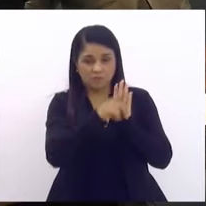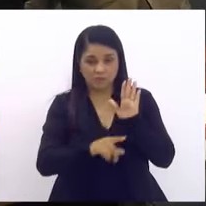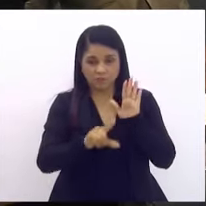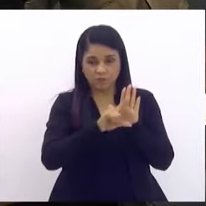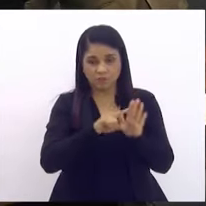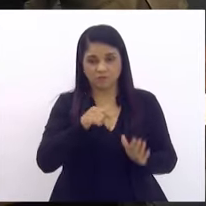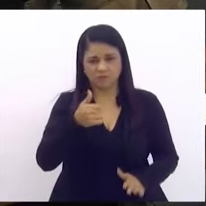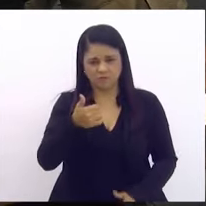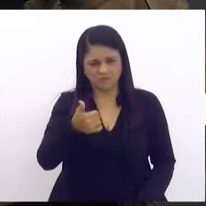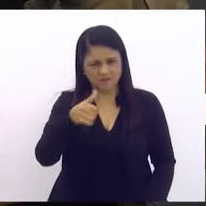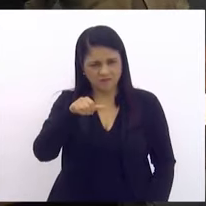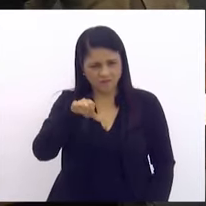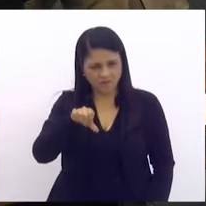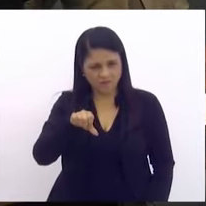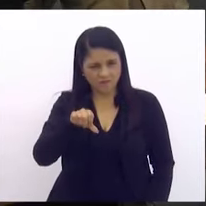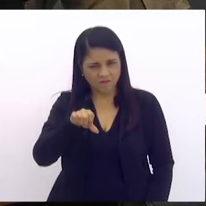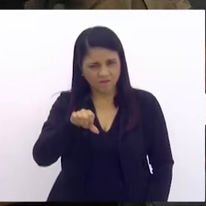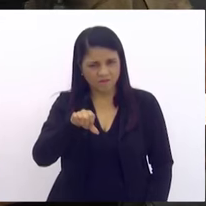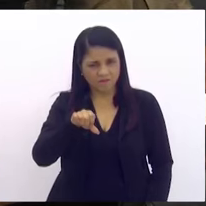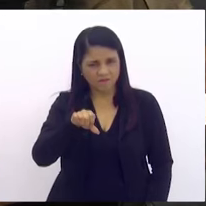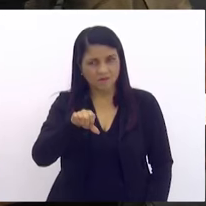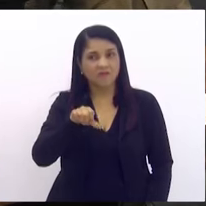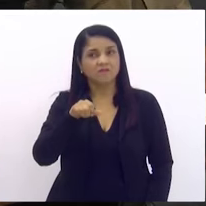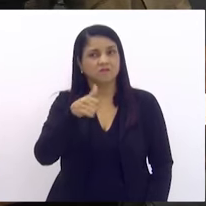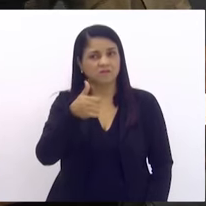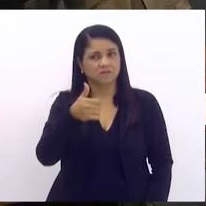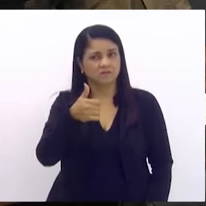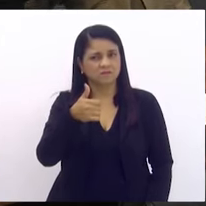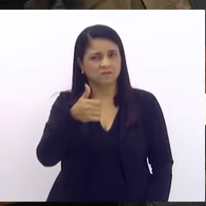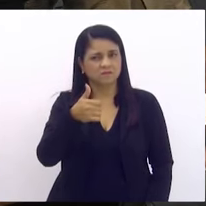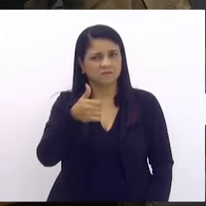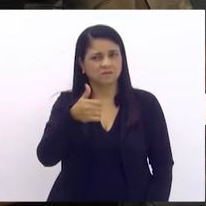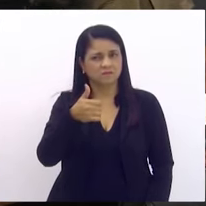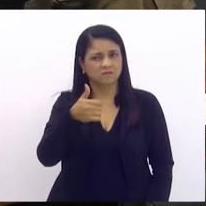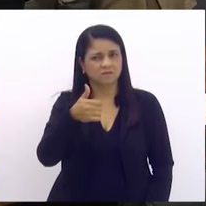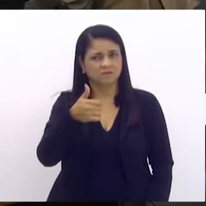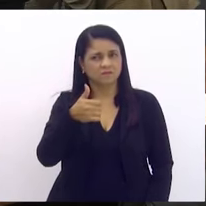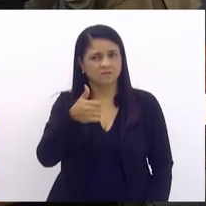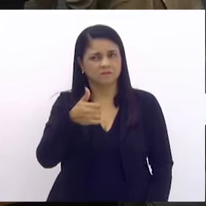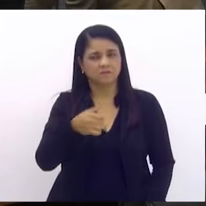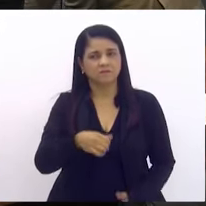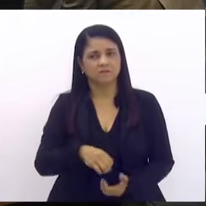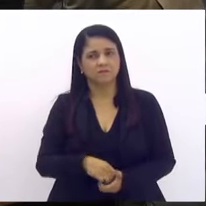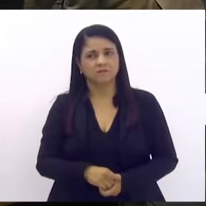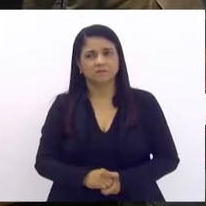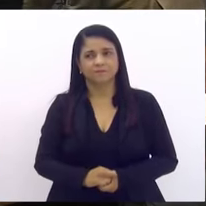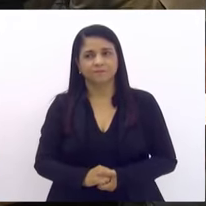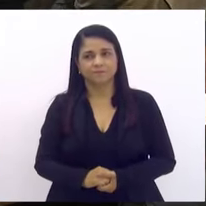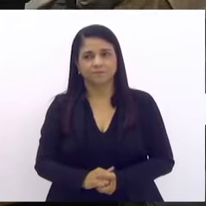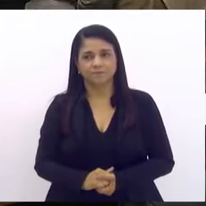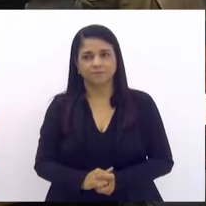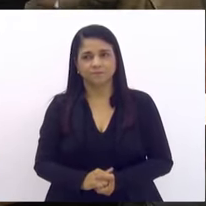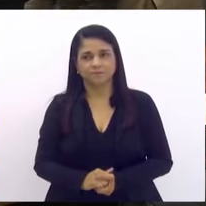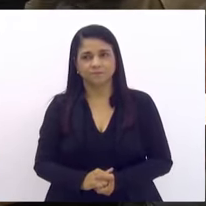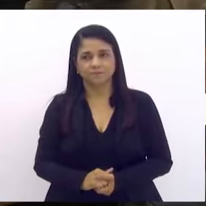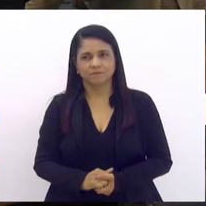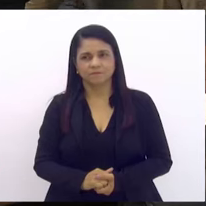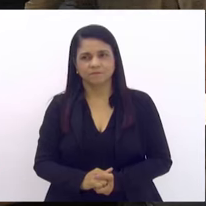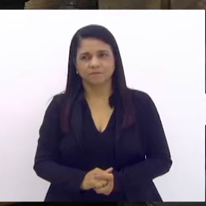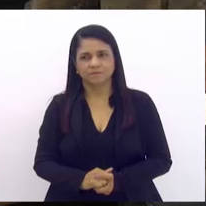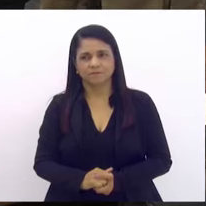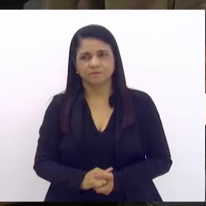1969 chamar trabalhos a ordem para dar o parecer qual comissão qual comissão